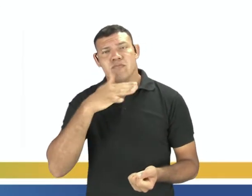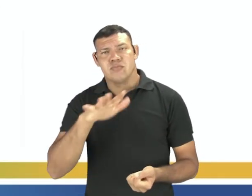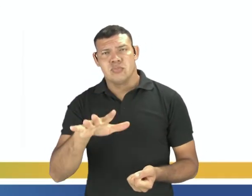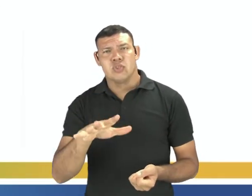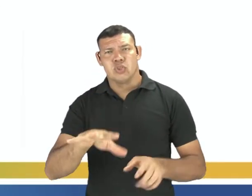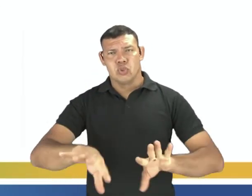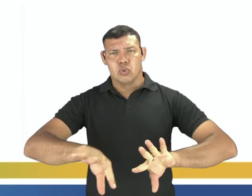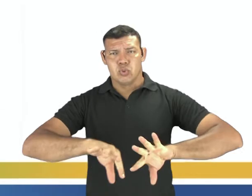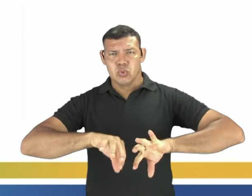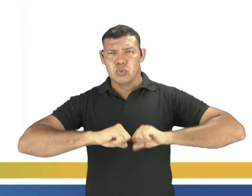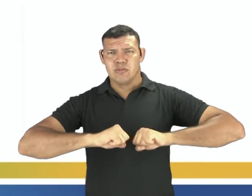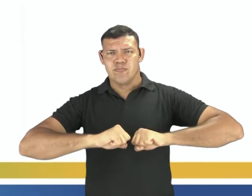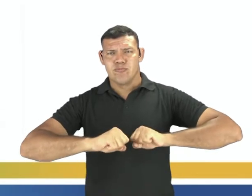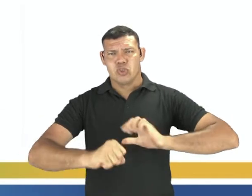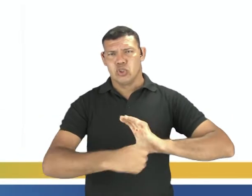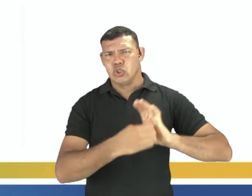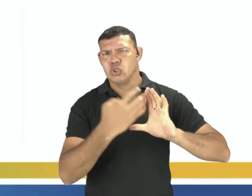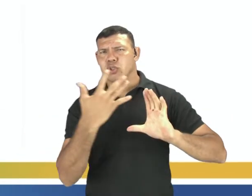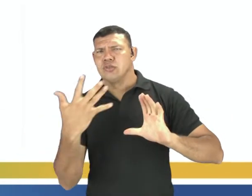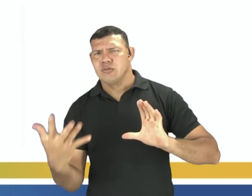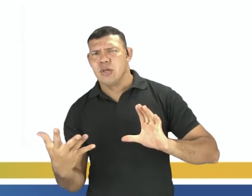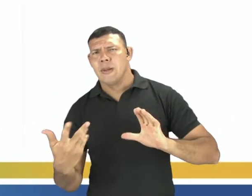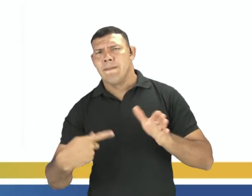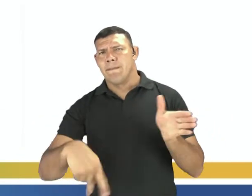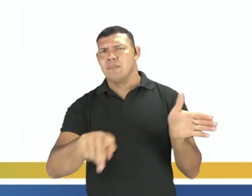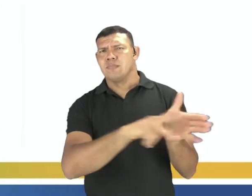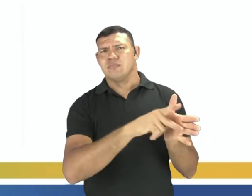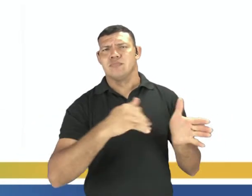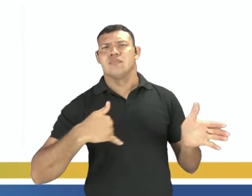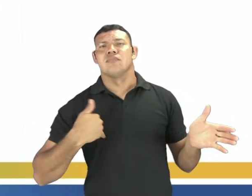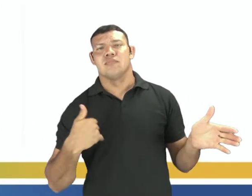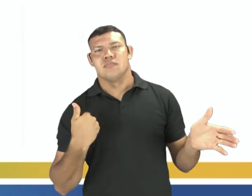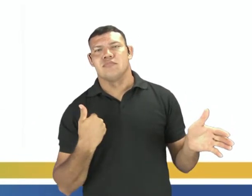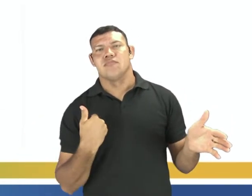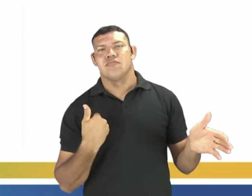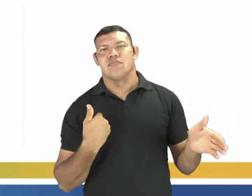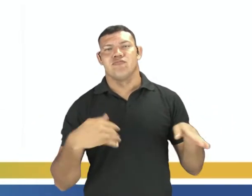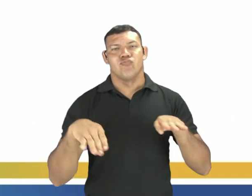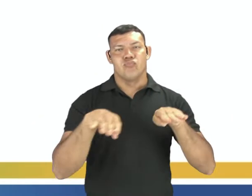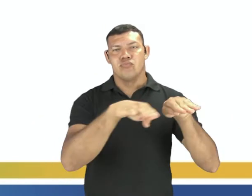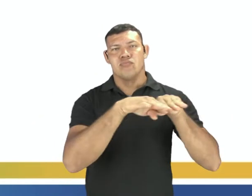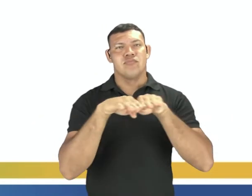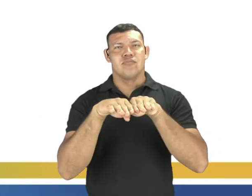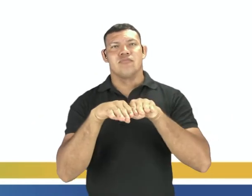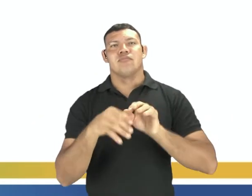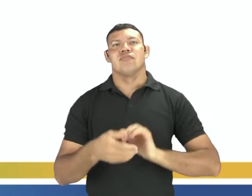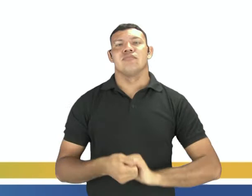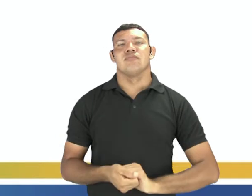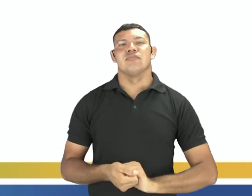adquirir outras características, funções próprias de idade que se aproximam.